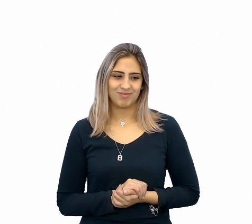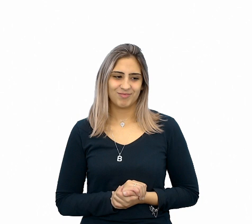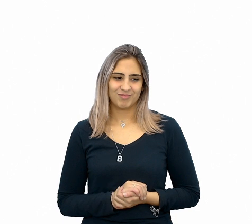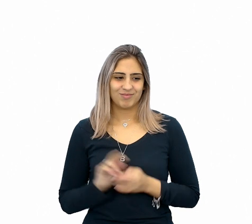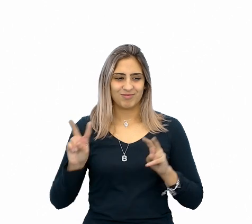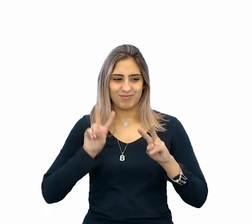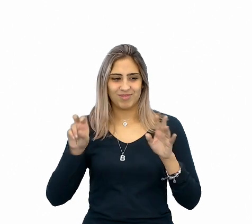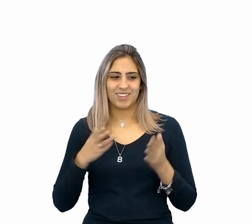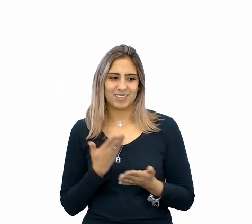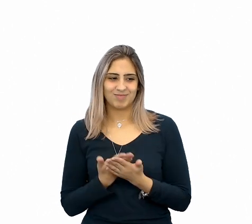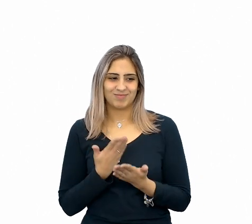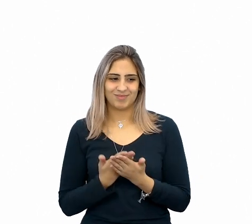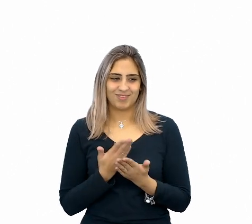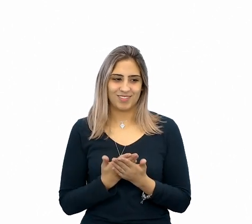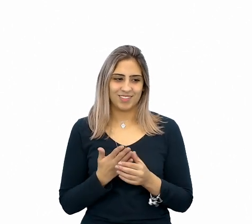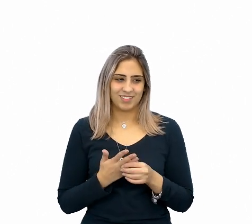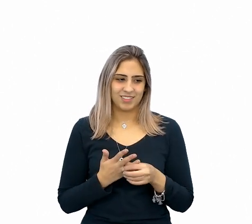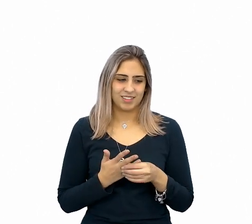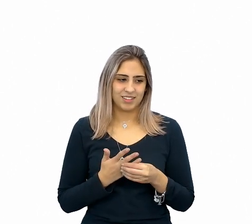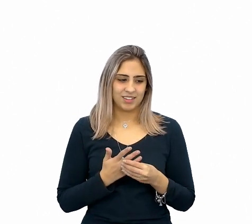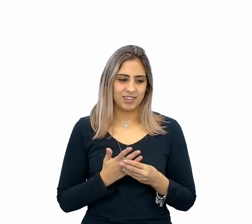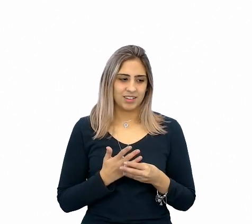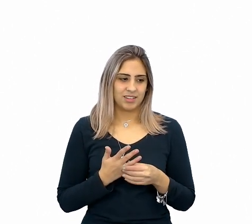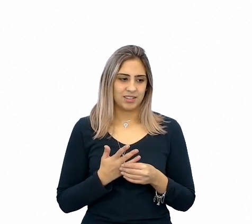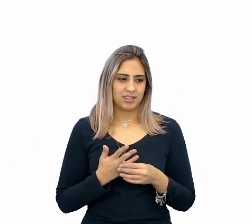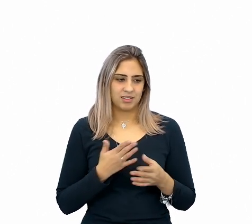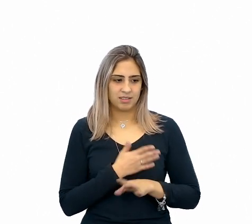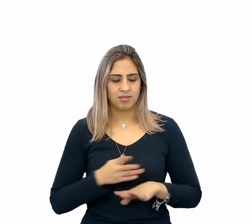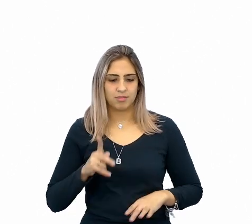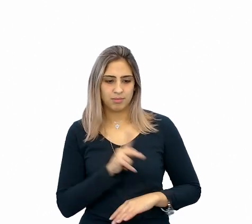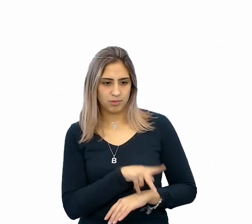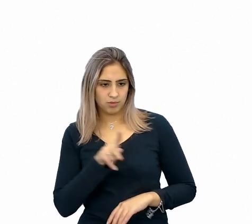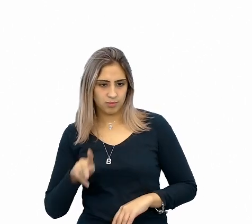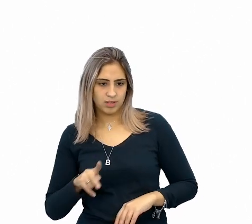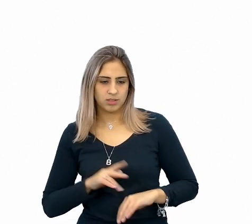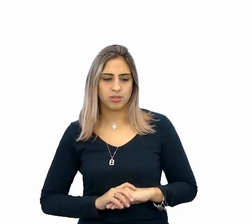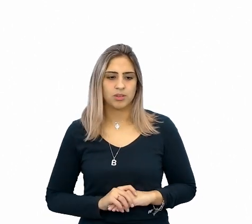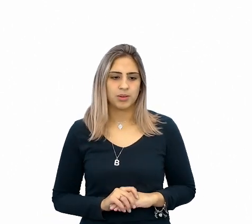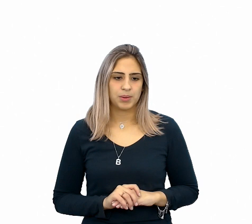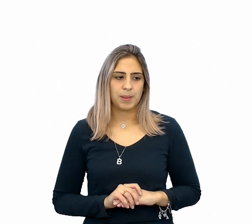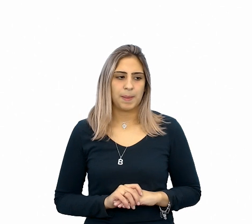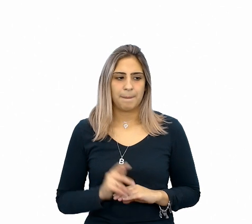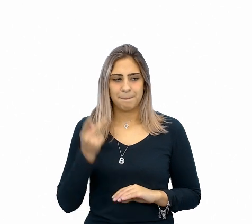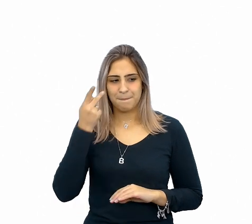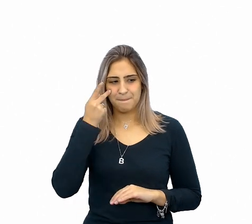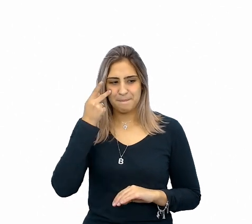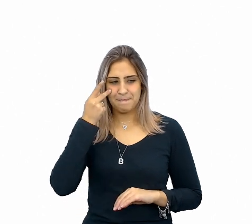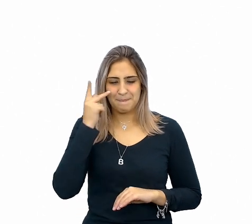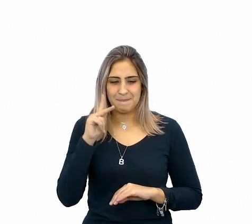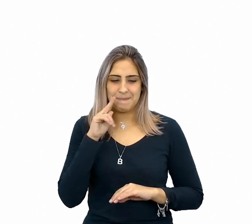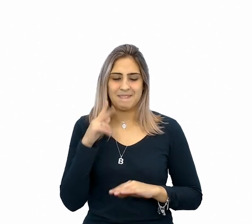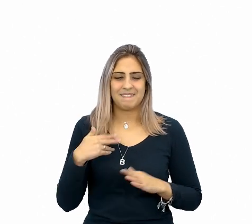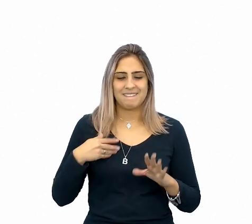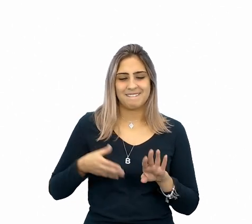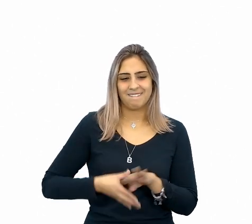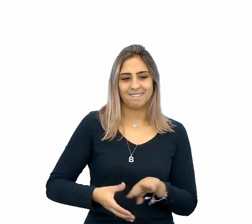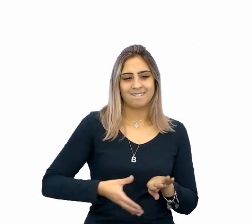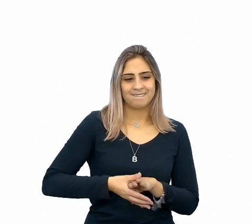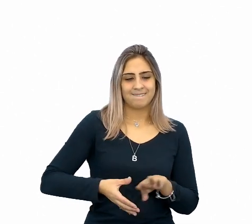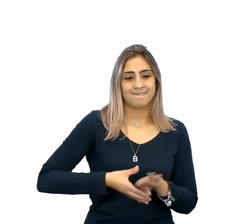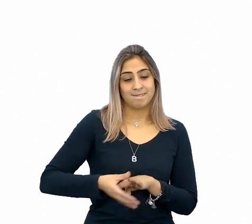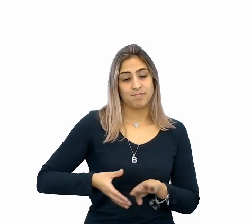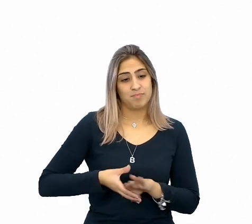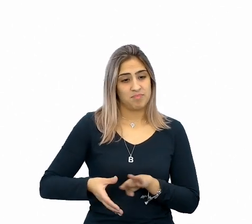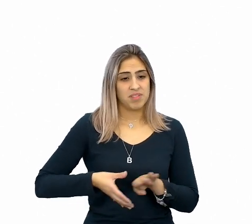Sobre a aula 3, né, na atividade 1, professor, faça perguntas orientadoras, né,